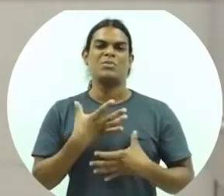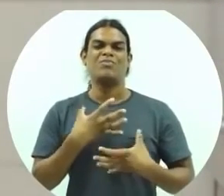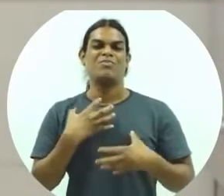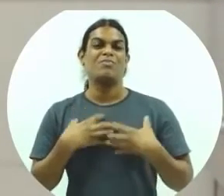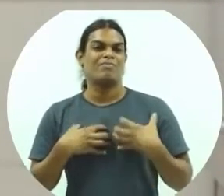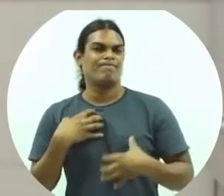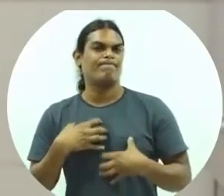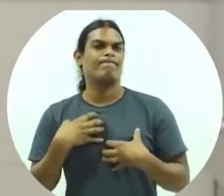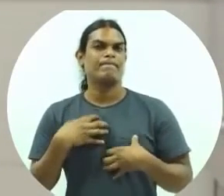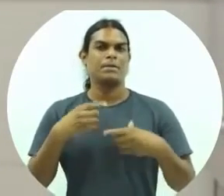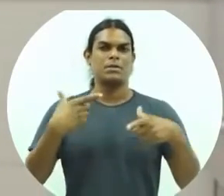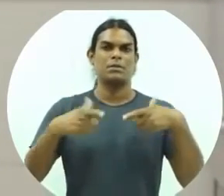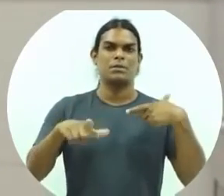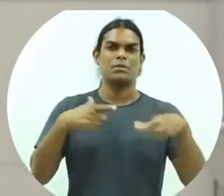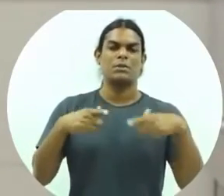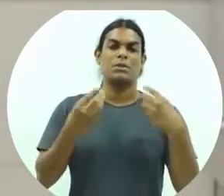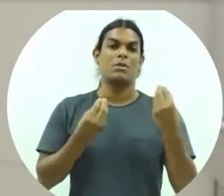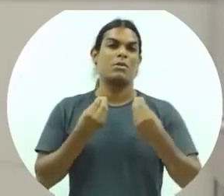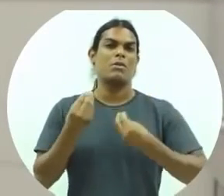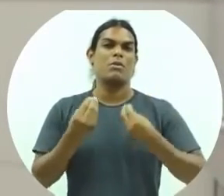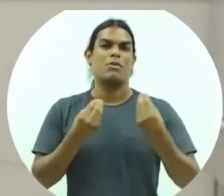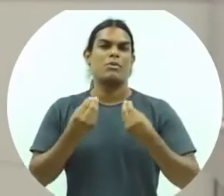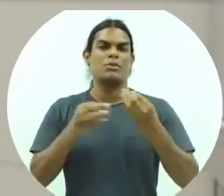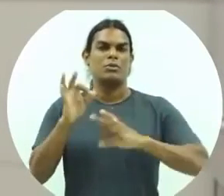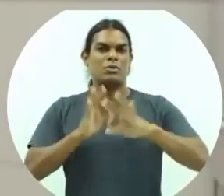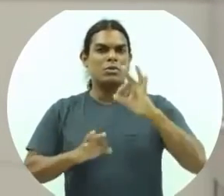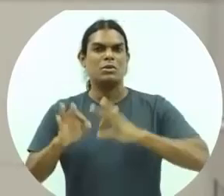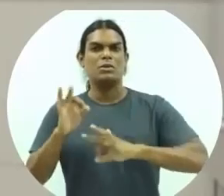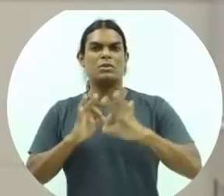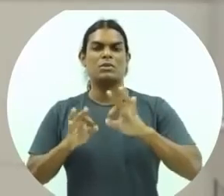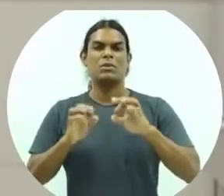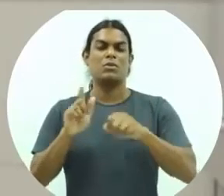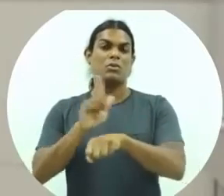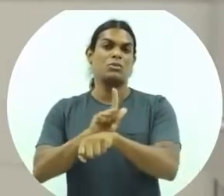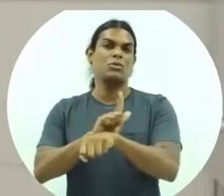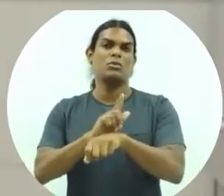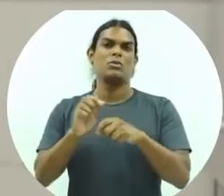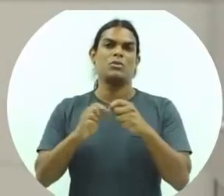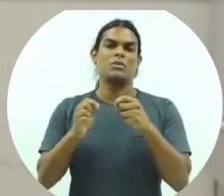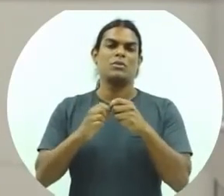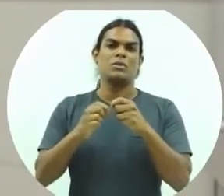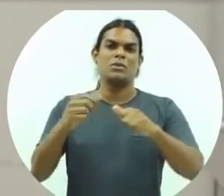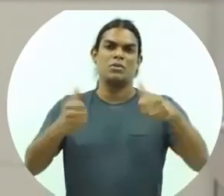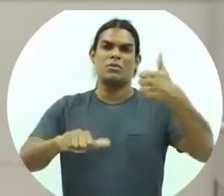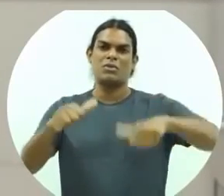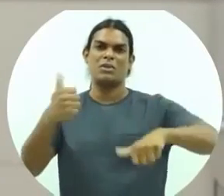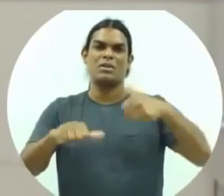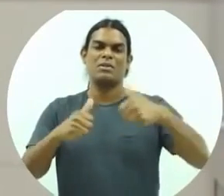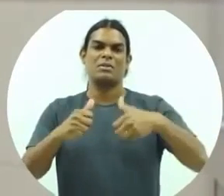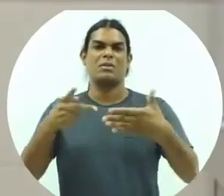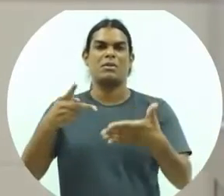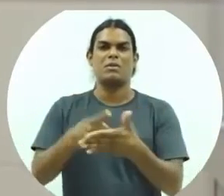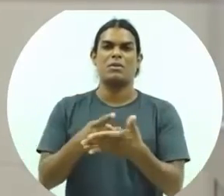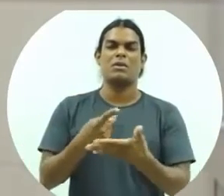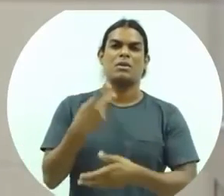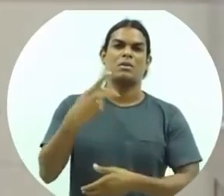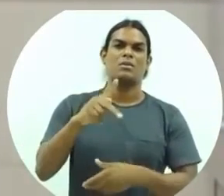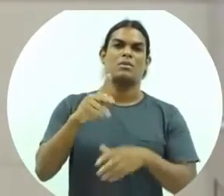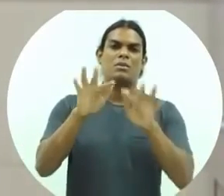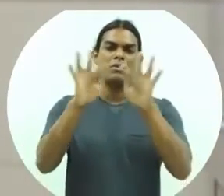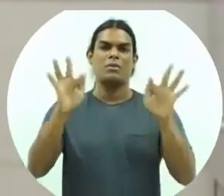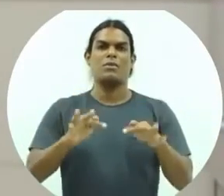de mal-estar entre os colaboradores, como se a organização estivesse fazendo uma avaliação injusta do